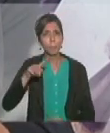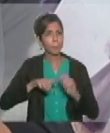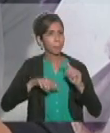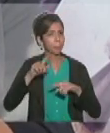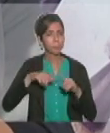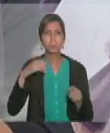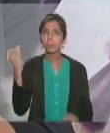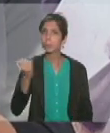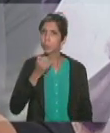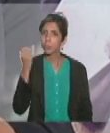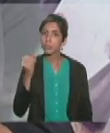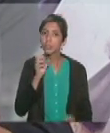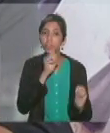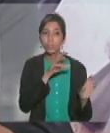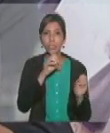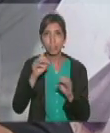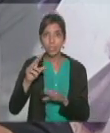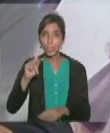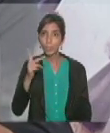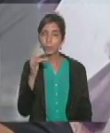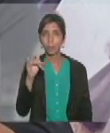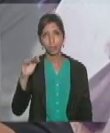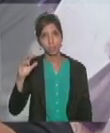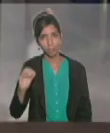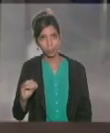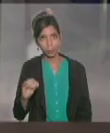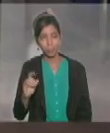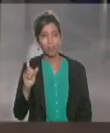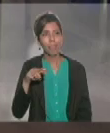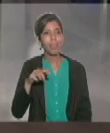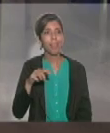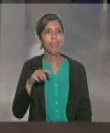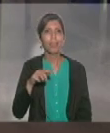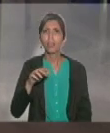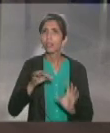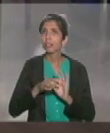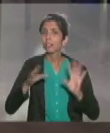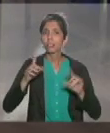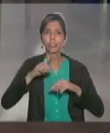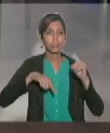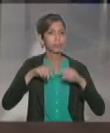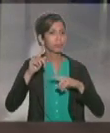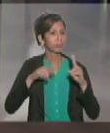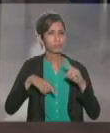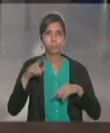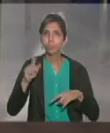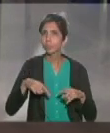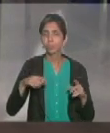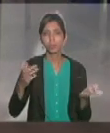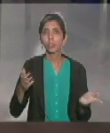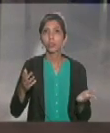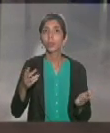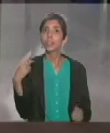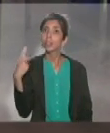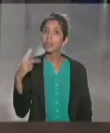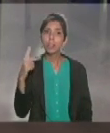ferramenta importante no ensino híbrido. Ela é um recurso educacional aberto. É um recurso educacional aberto.